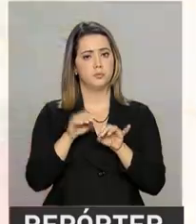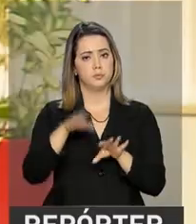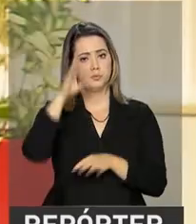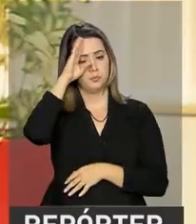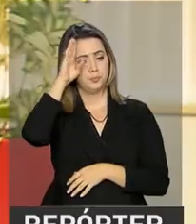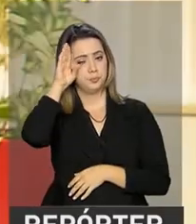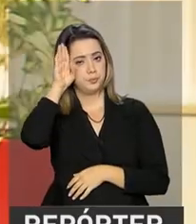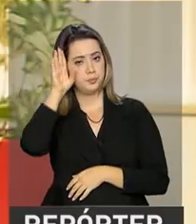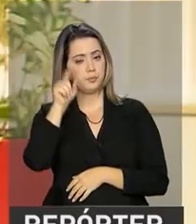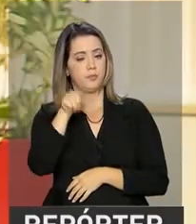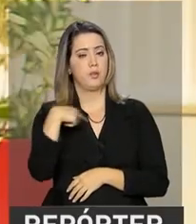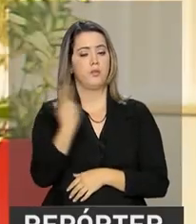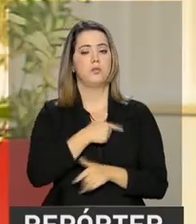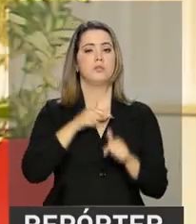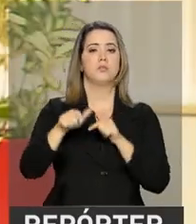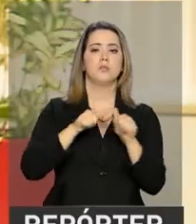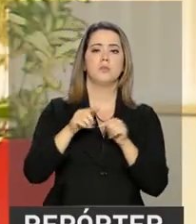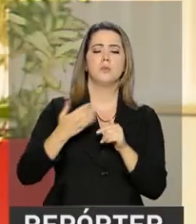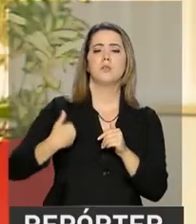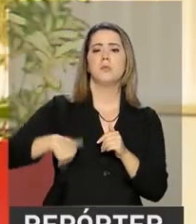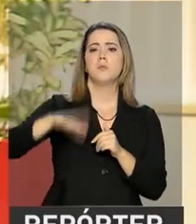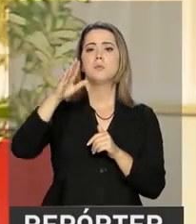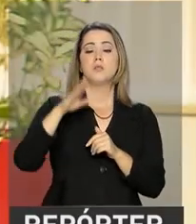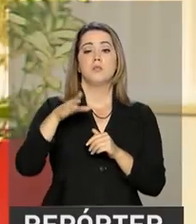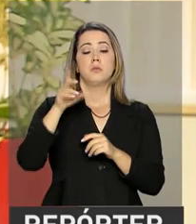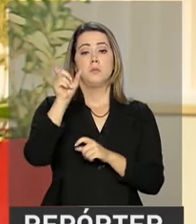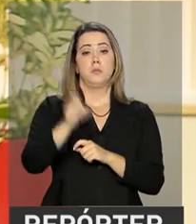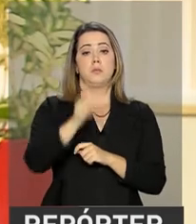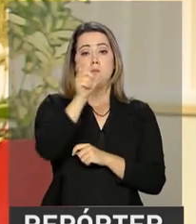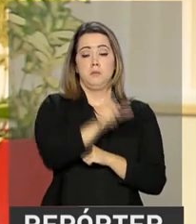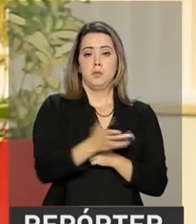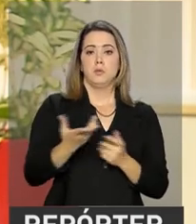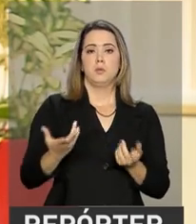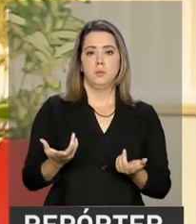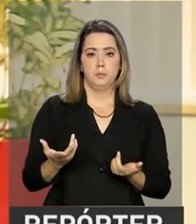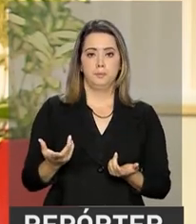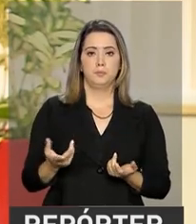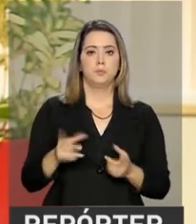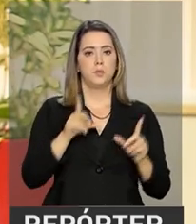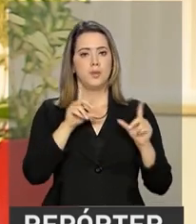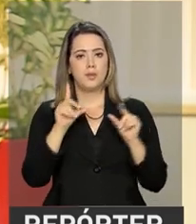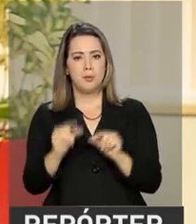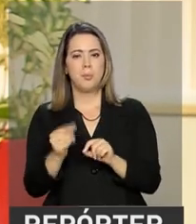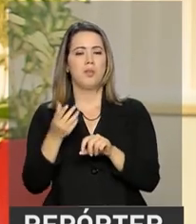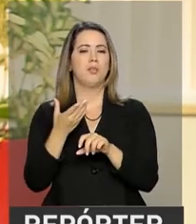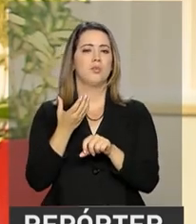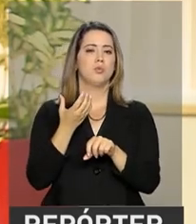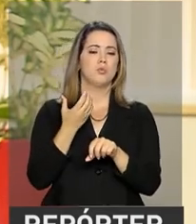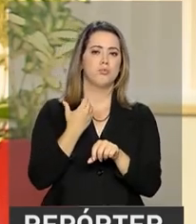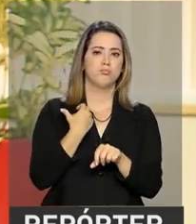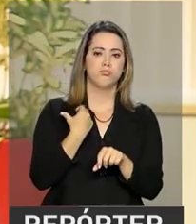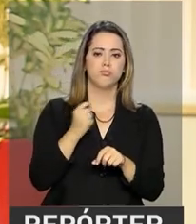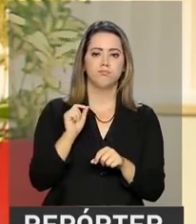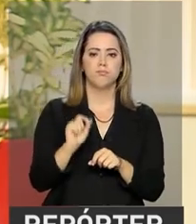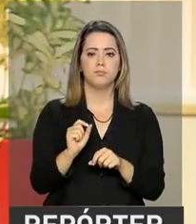superior. Trabalharmos um pouco mais com formação de pessoas e menos com formação